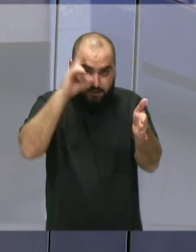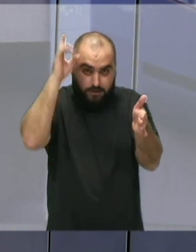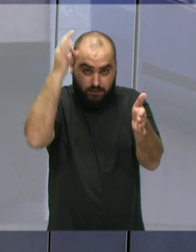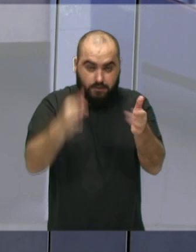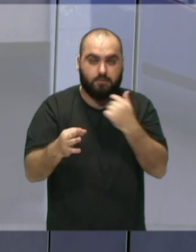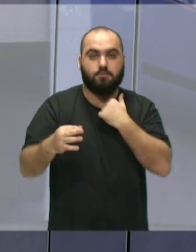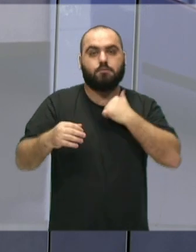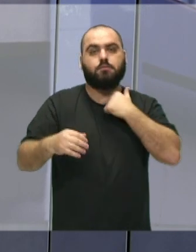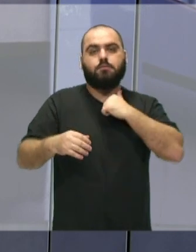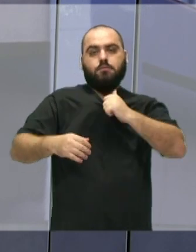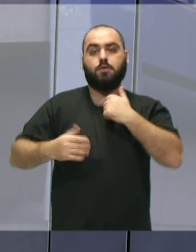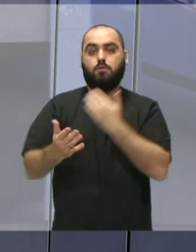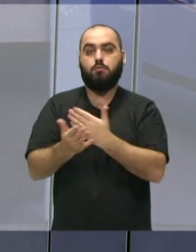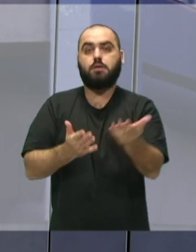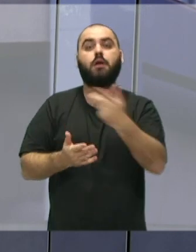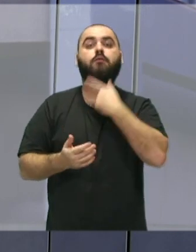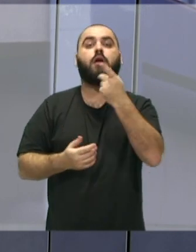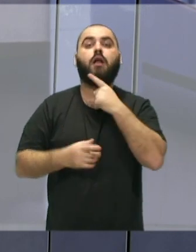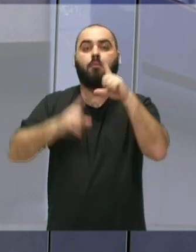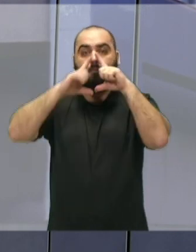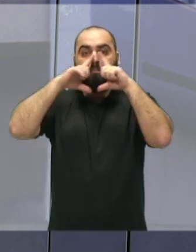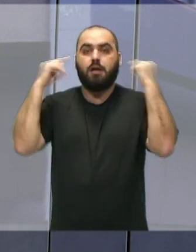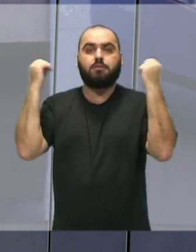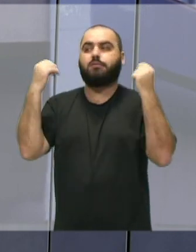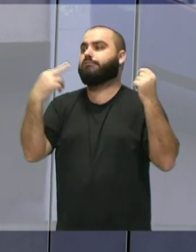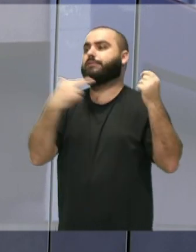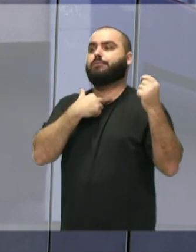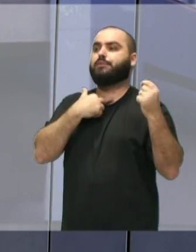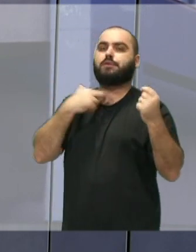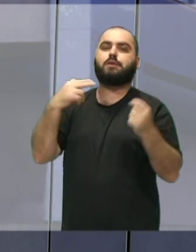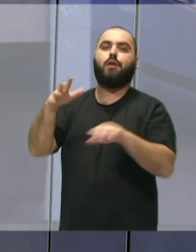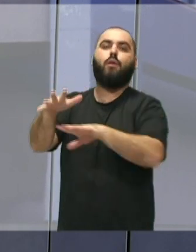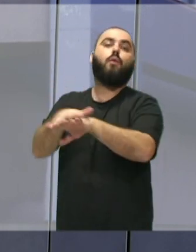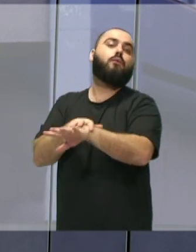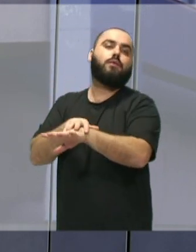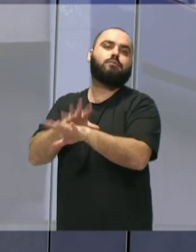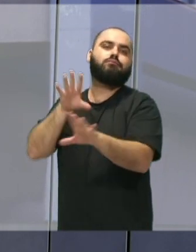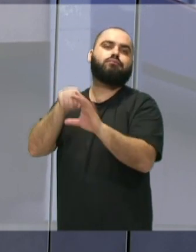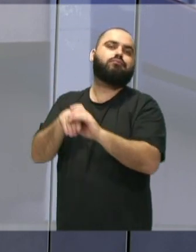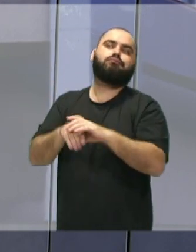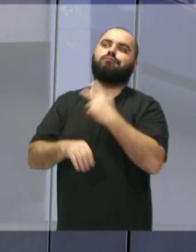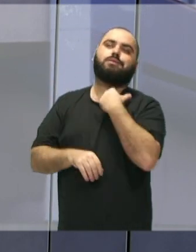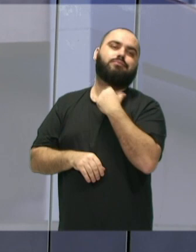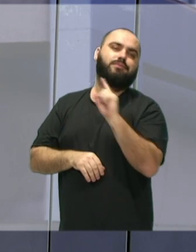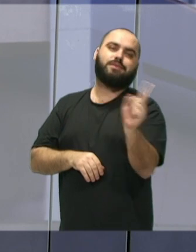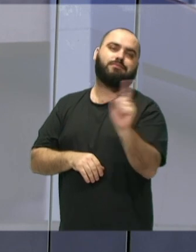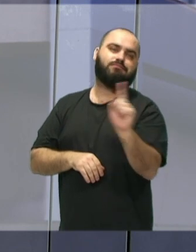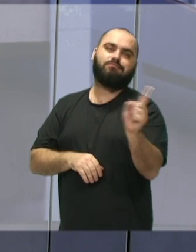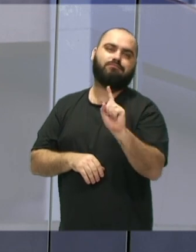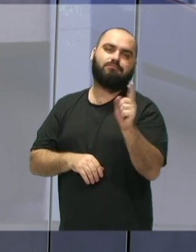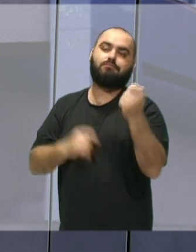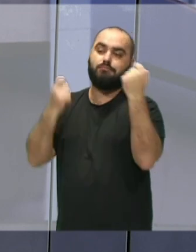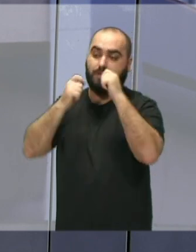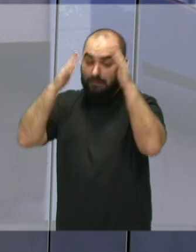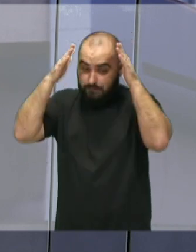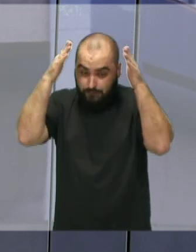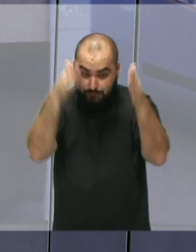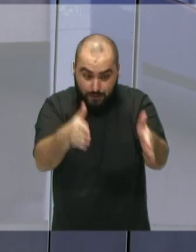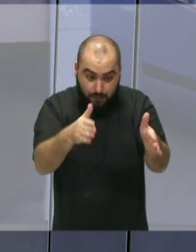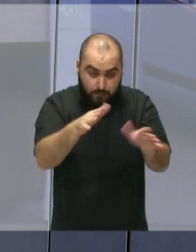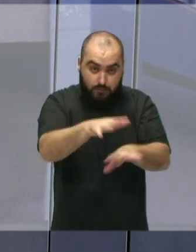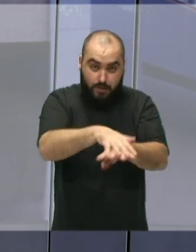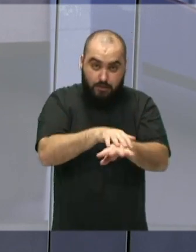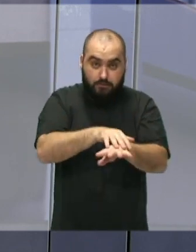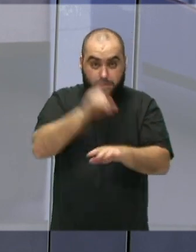com a CPI, eu entrei falando das máscaras. Eu não podia depois botar as luvas no meio da conversa. Vocês entendem? Eu tive que centralizar na máscara. E a